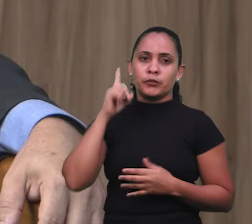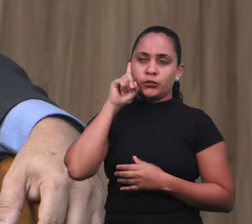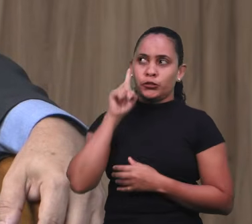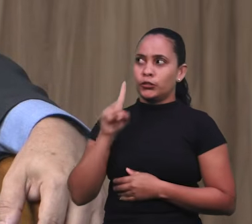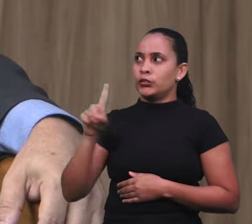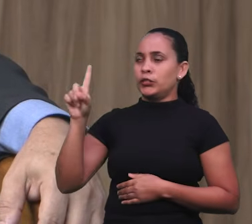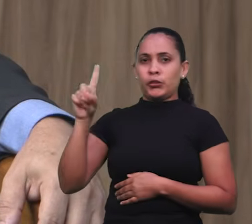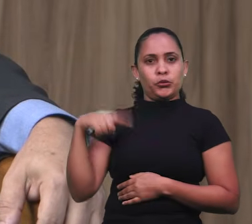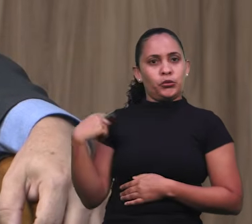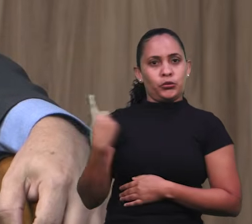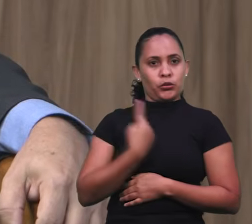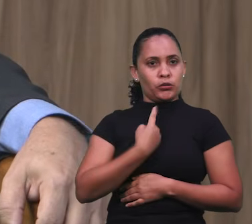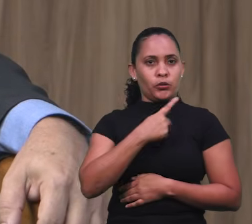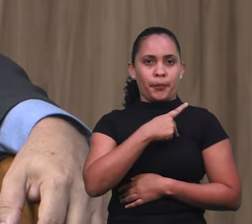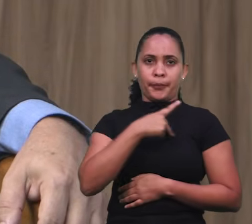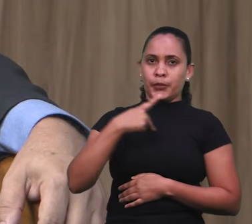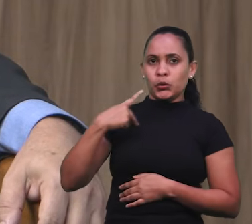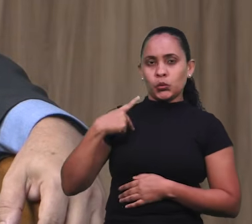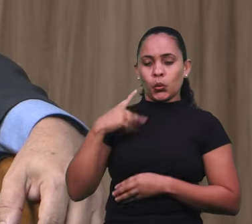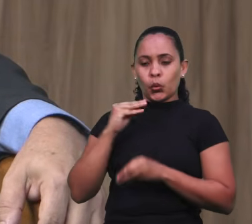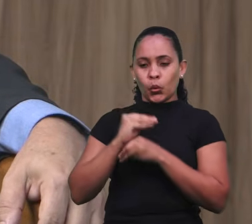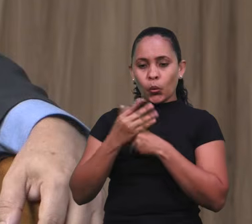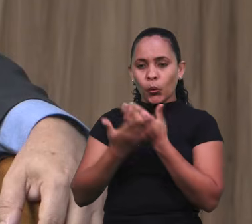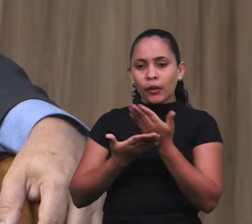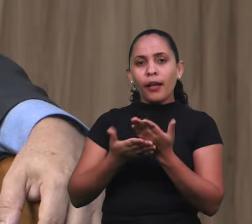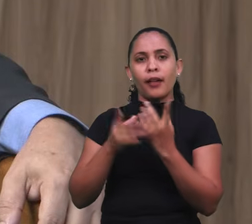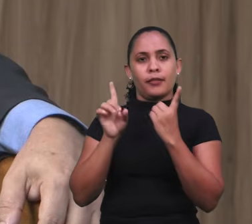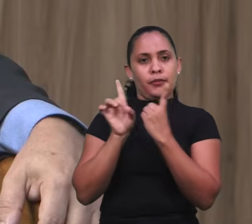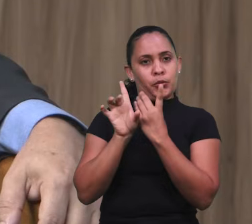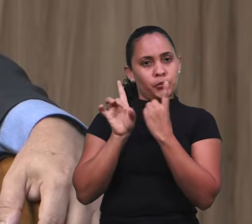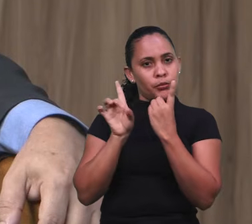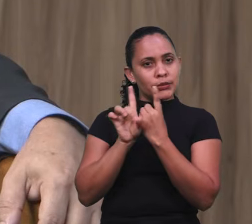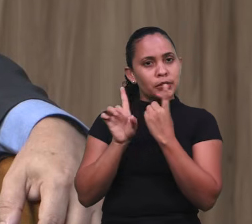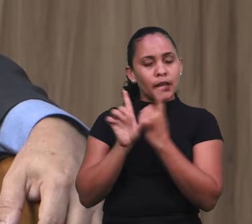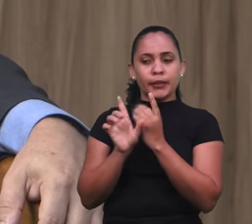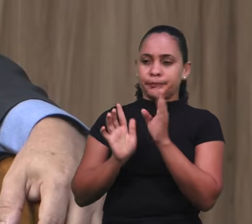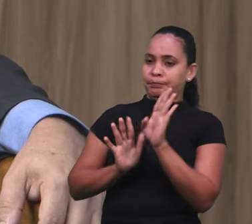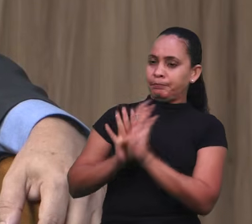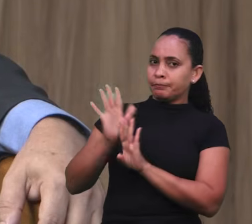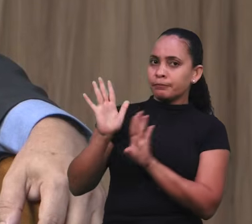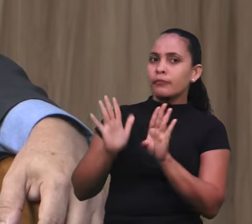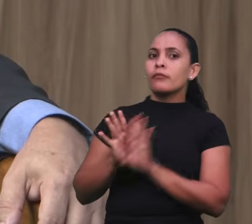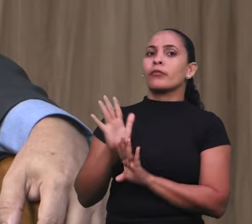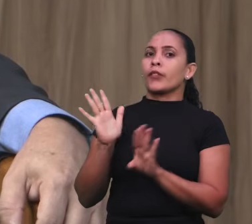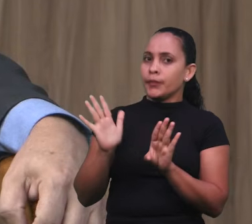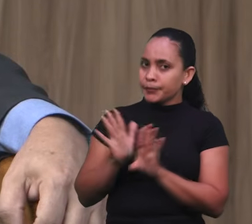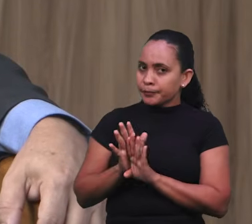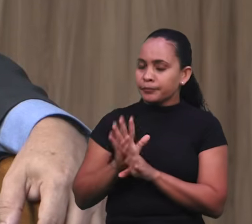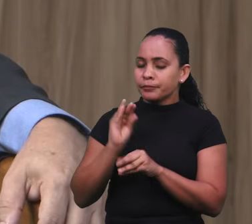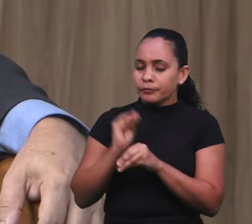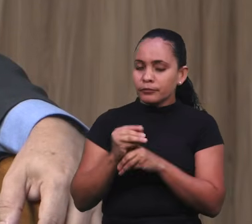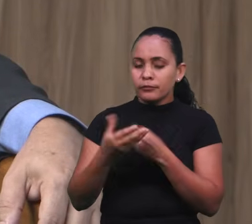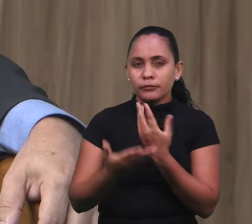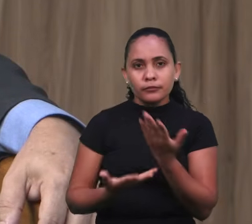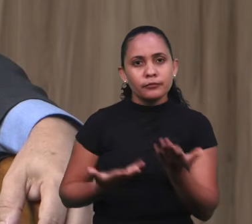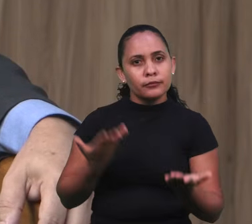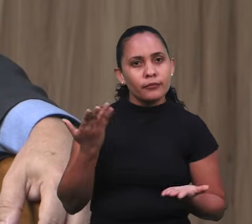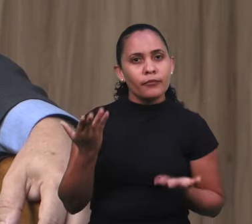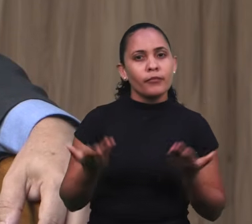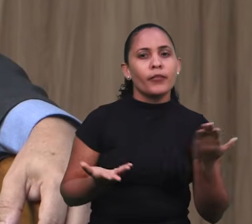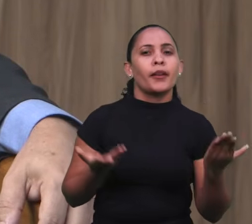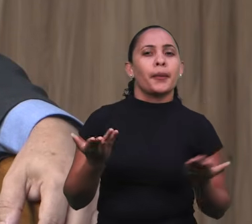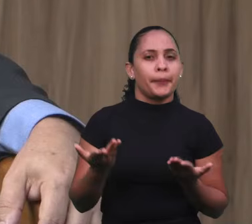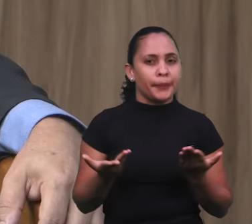Deus, como pastores, zelar pela doutrina, zelar pelas orientações do Senhor, cuidar bem da